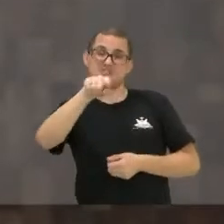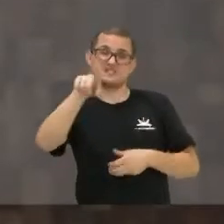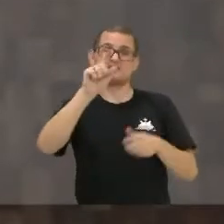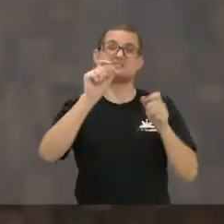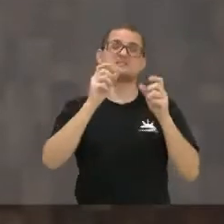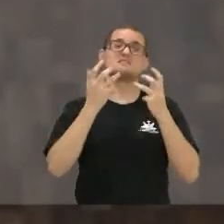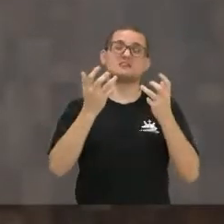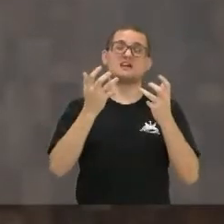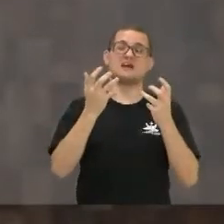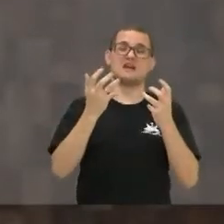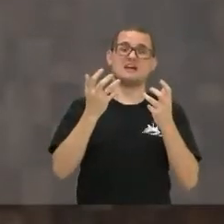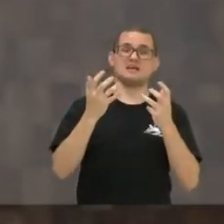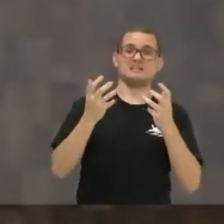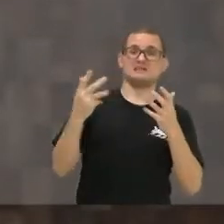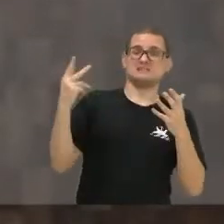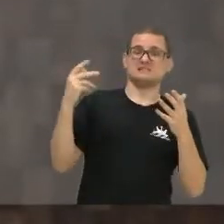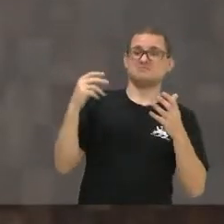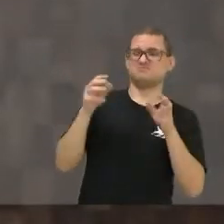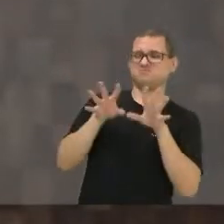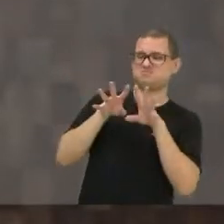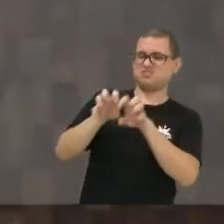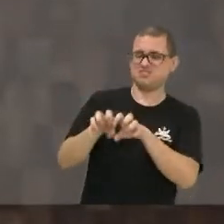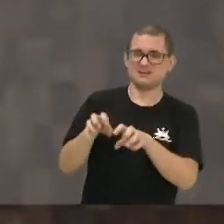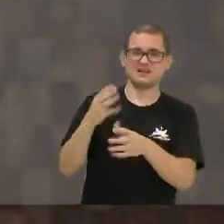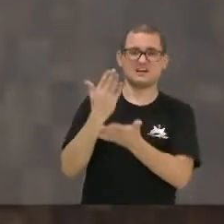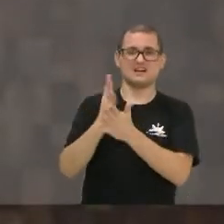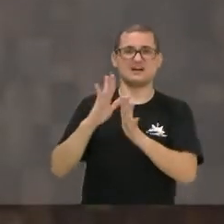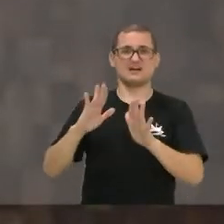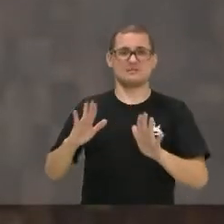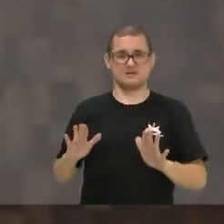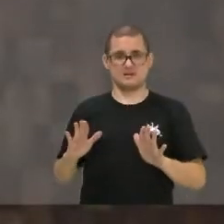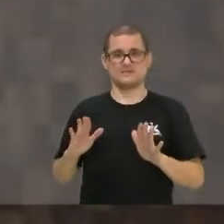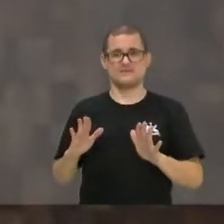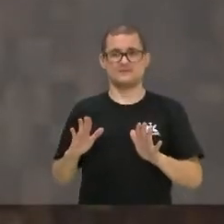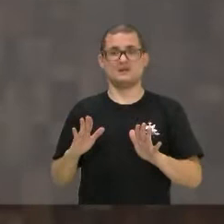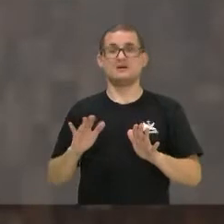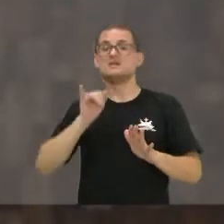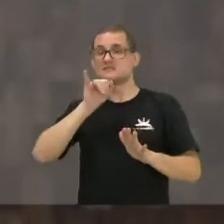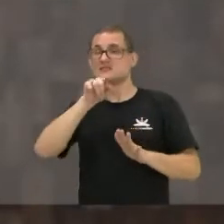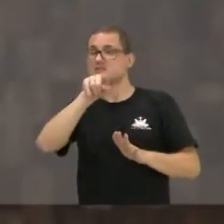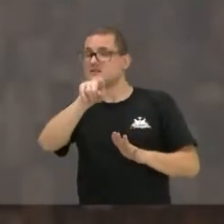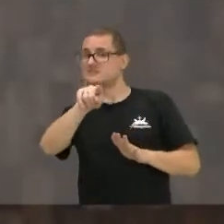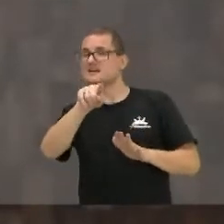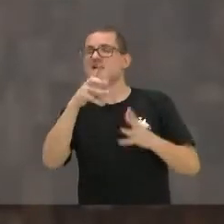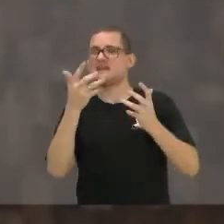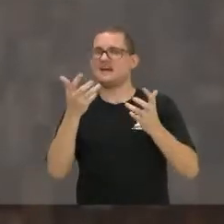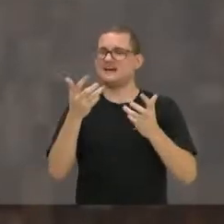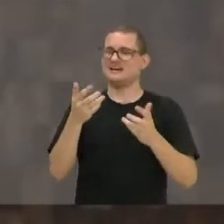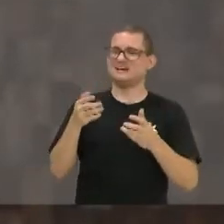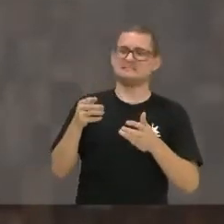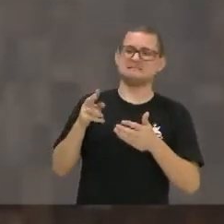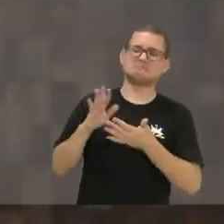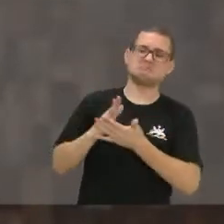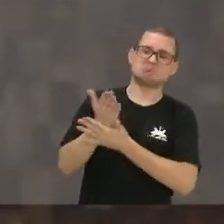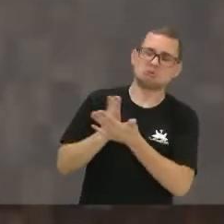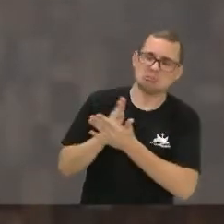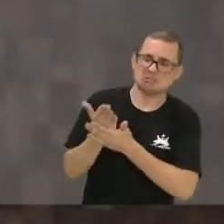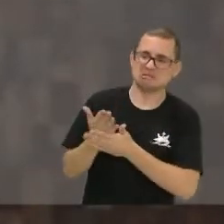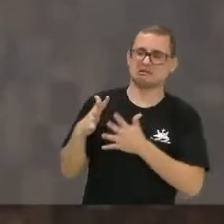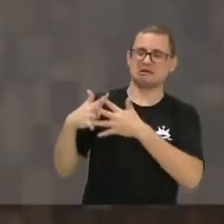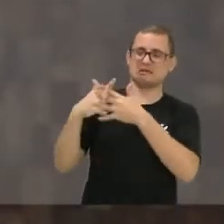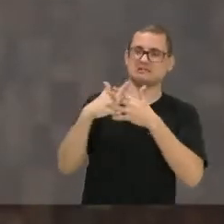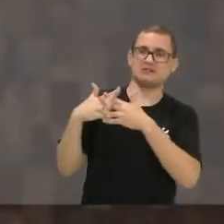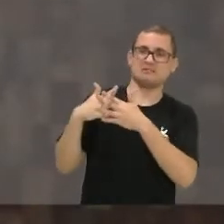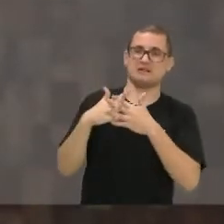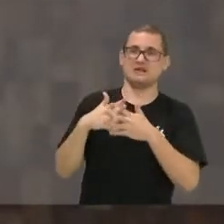fogo que devora seus inimigos sim se alguém pretendesse prejudicá-las é deste